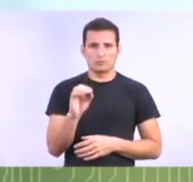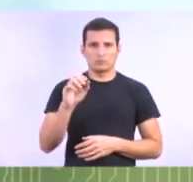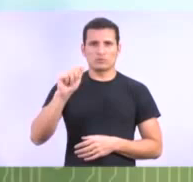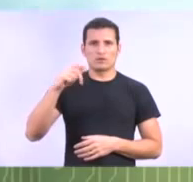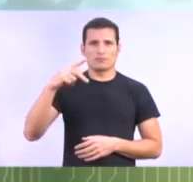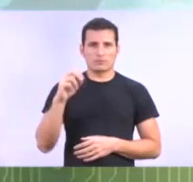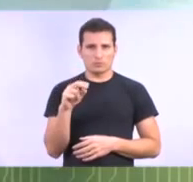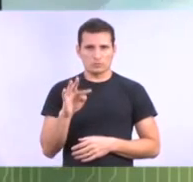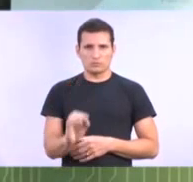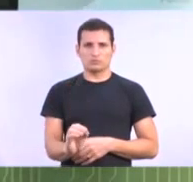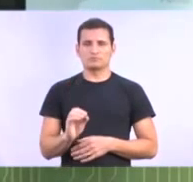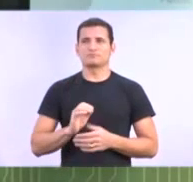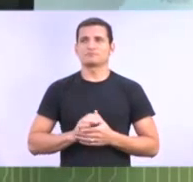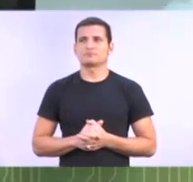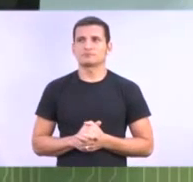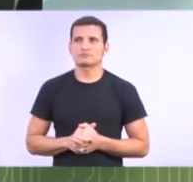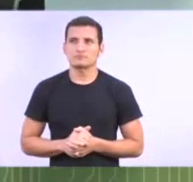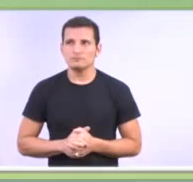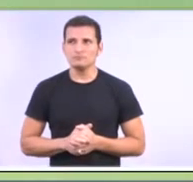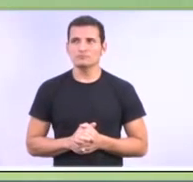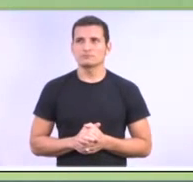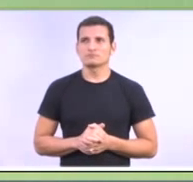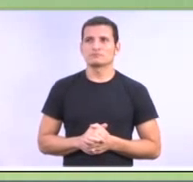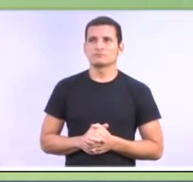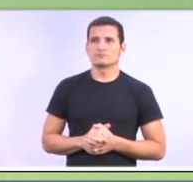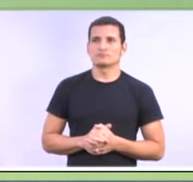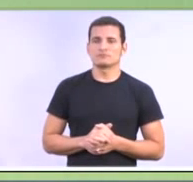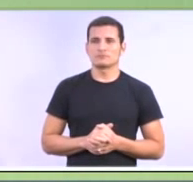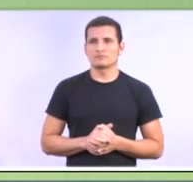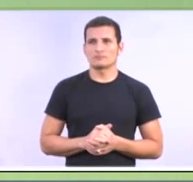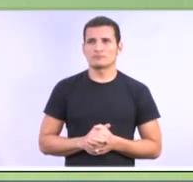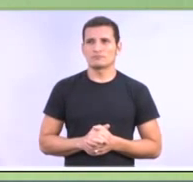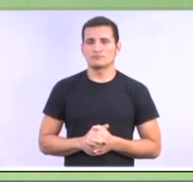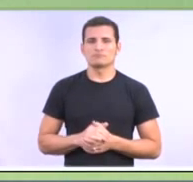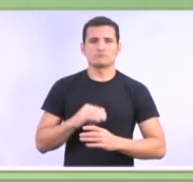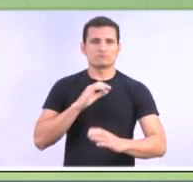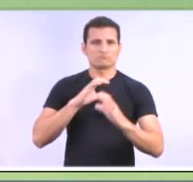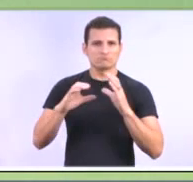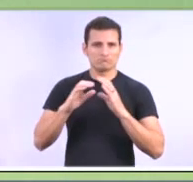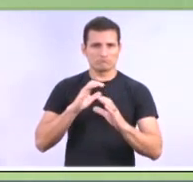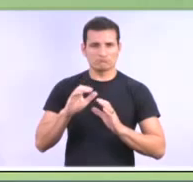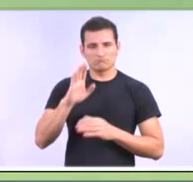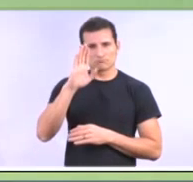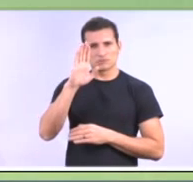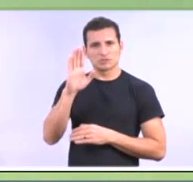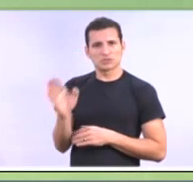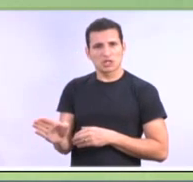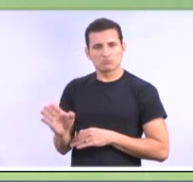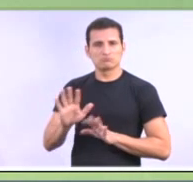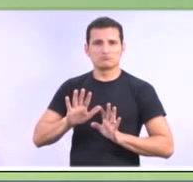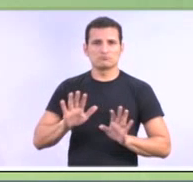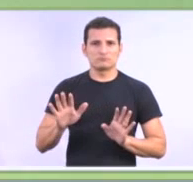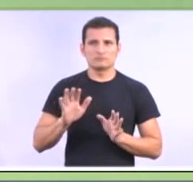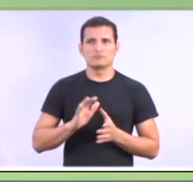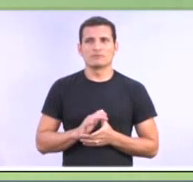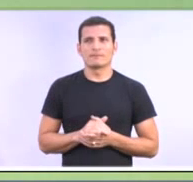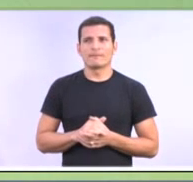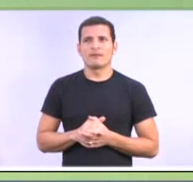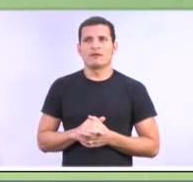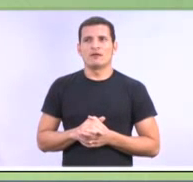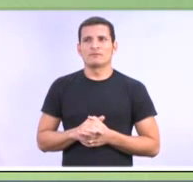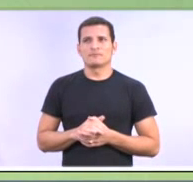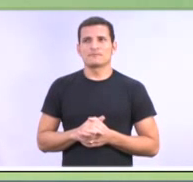né, toda a comunicação ela está ocorrendo diretamente. A transmissão, ela